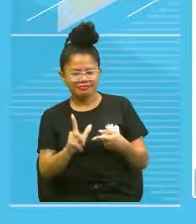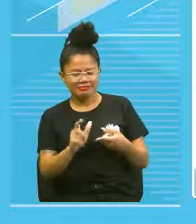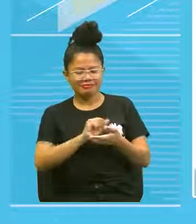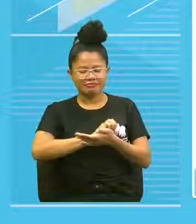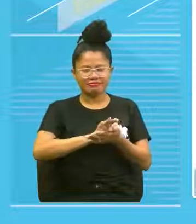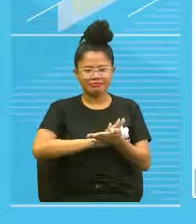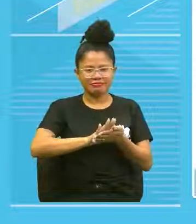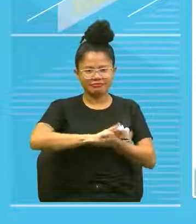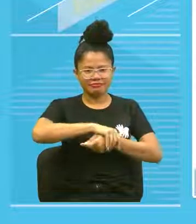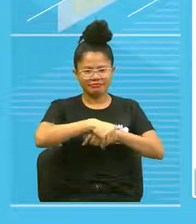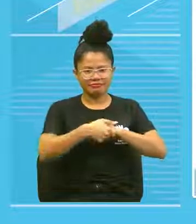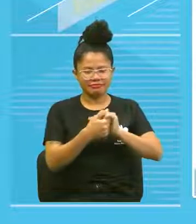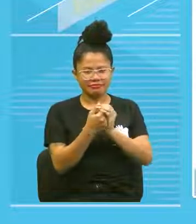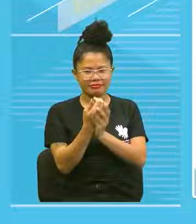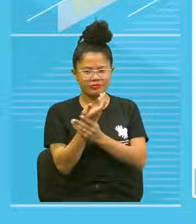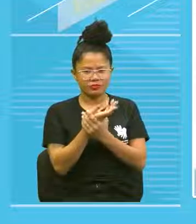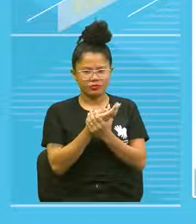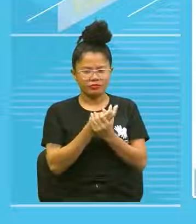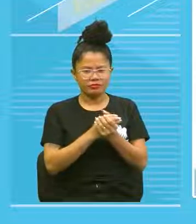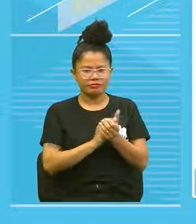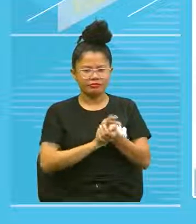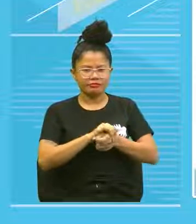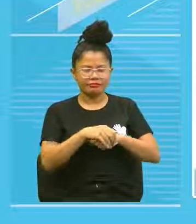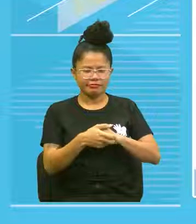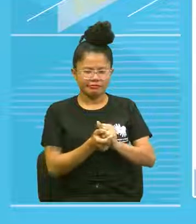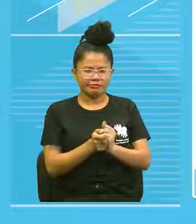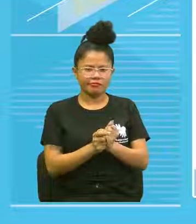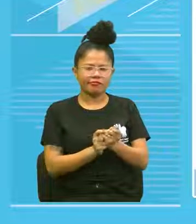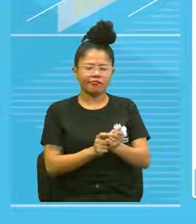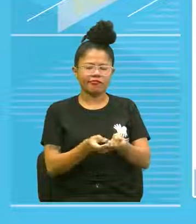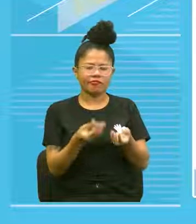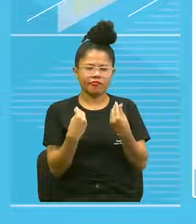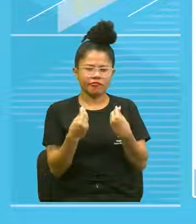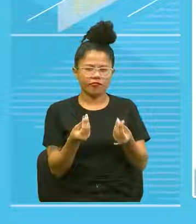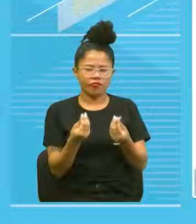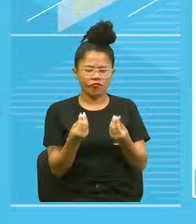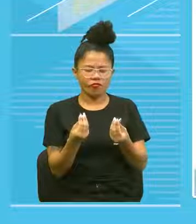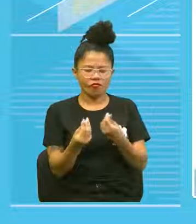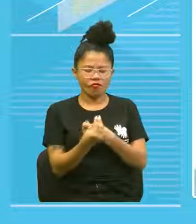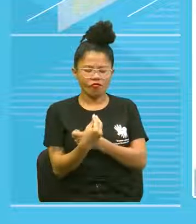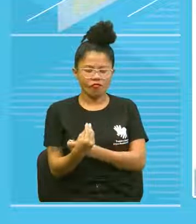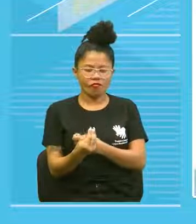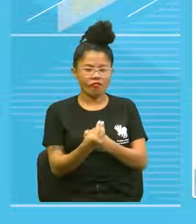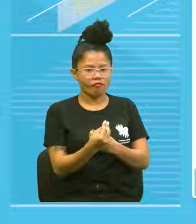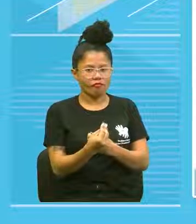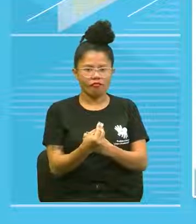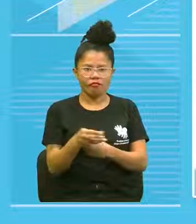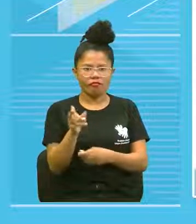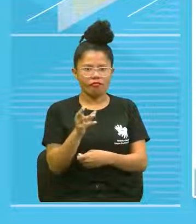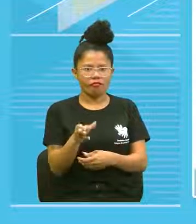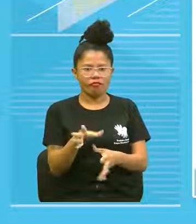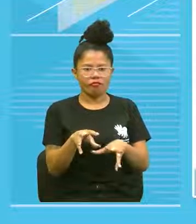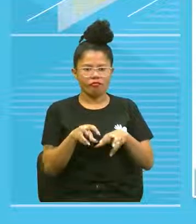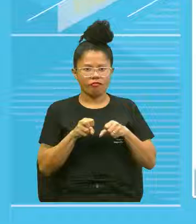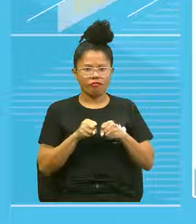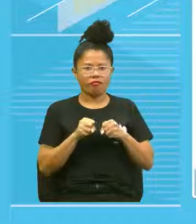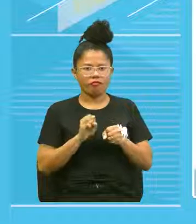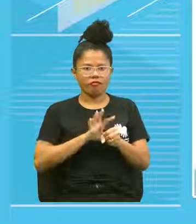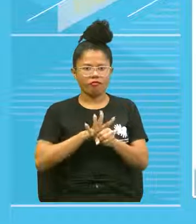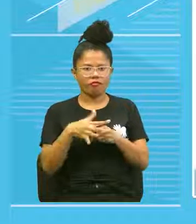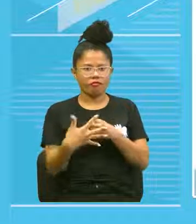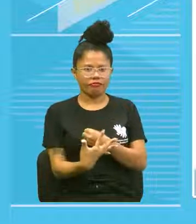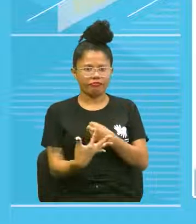o que nos protege aí da com vídeo por exemplo e esse álcool hoje